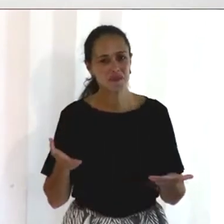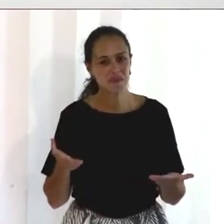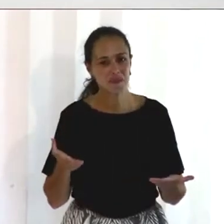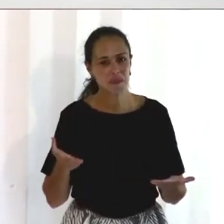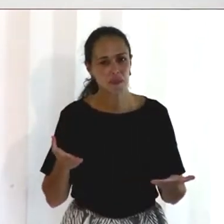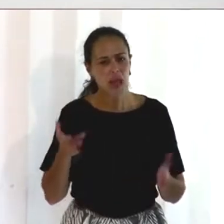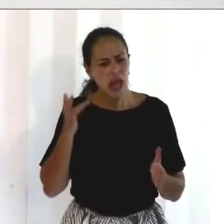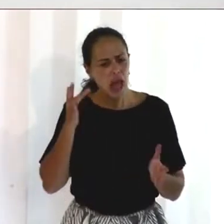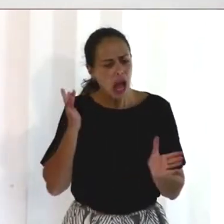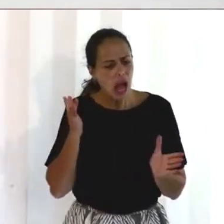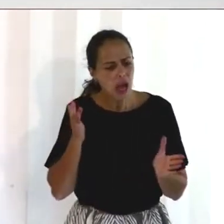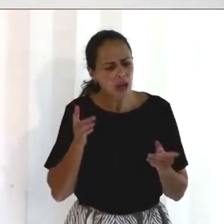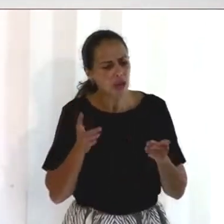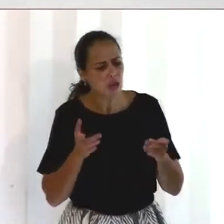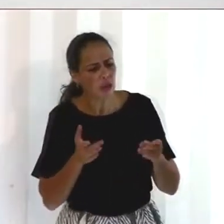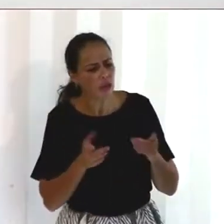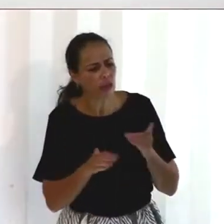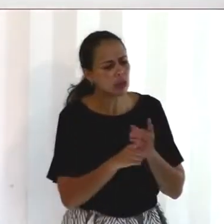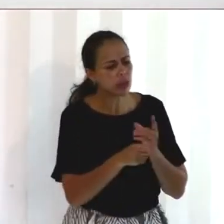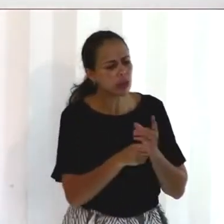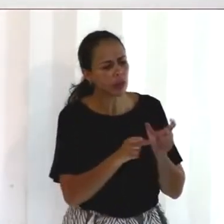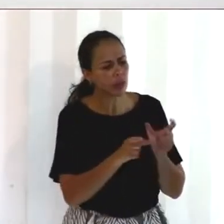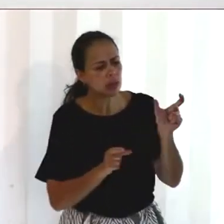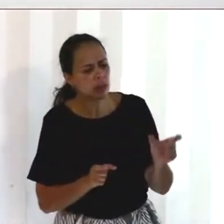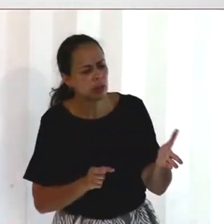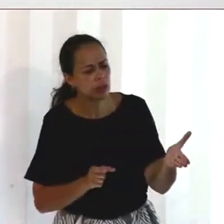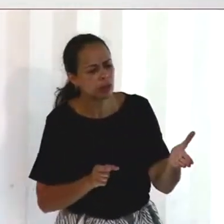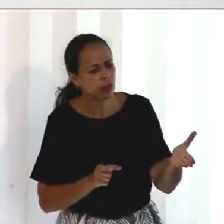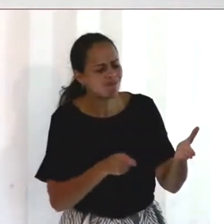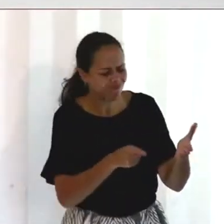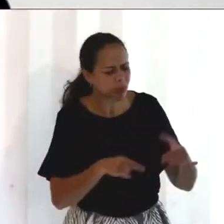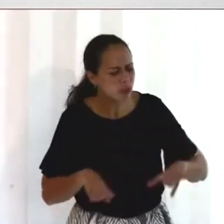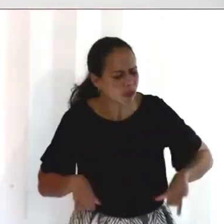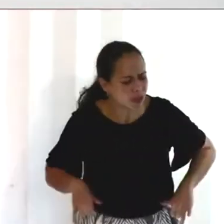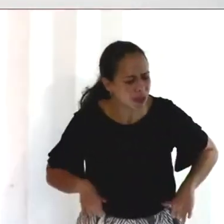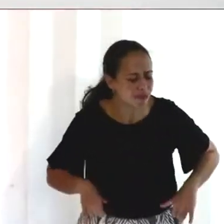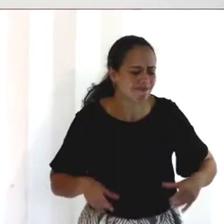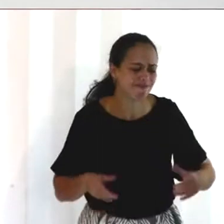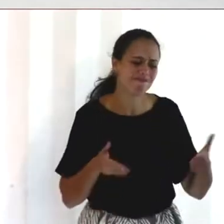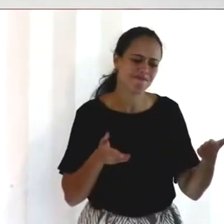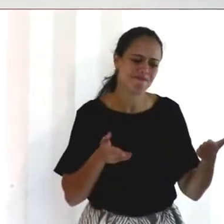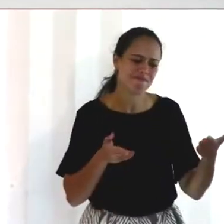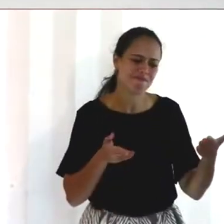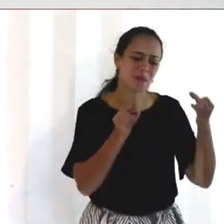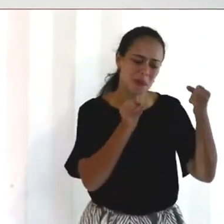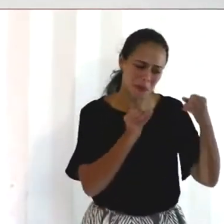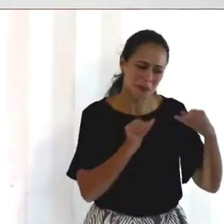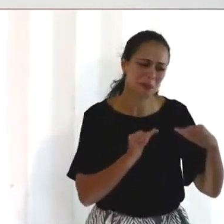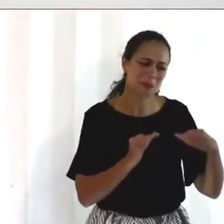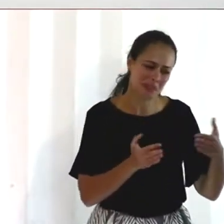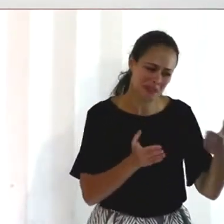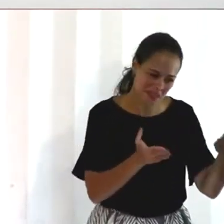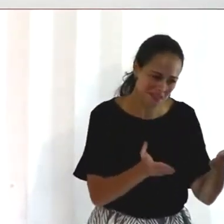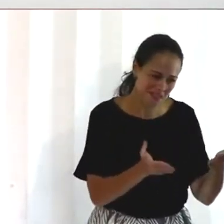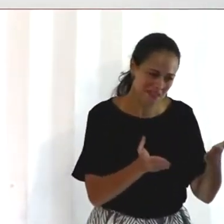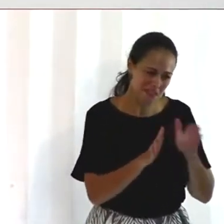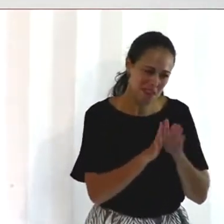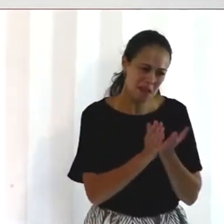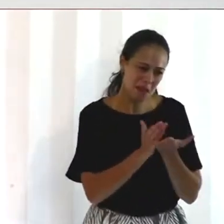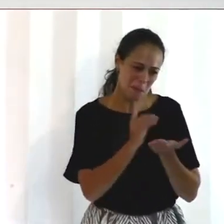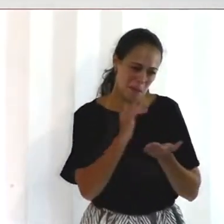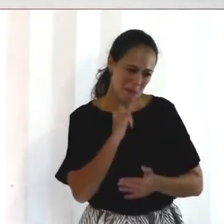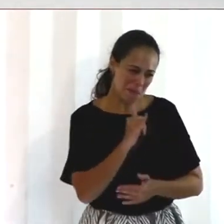necessidade, ele consegue ter uma palavra para essa pessoa. Agora inverte a situação, não faz devocional, não ora,